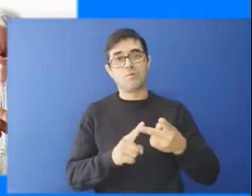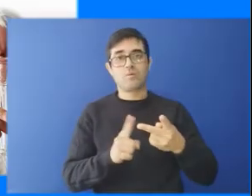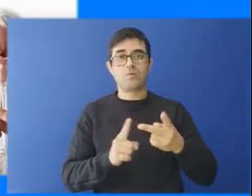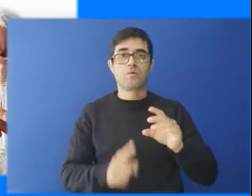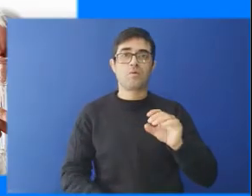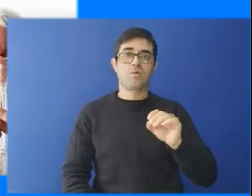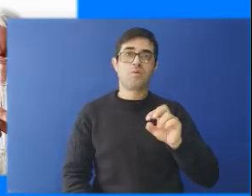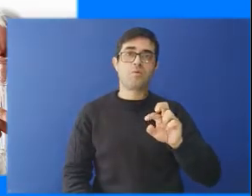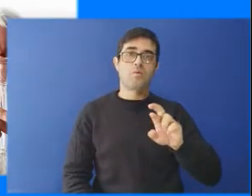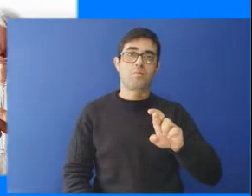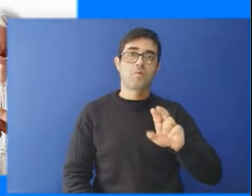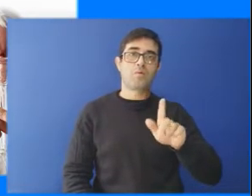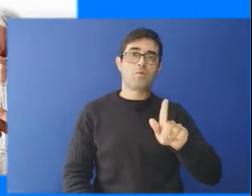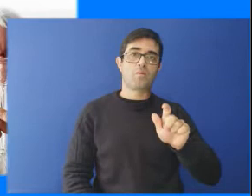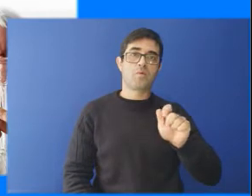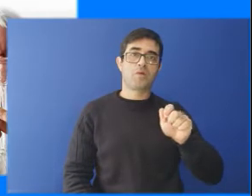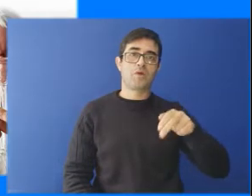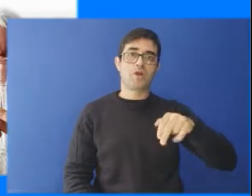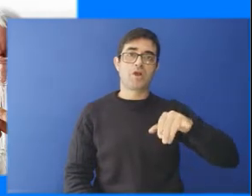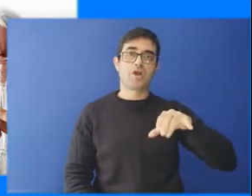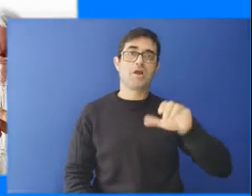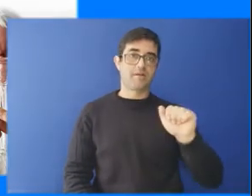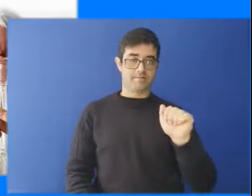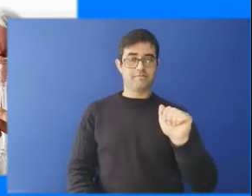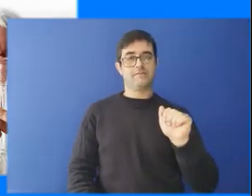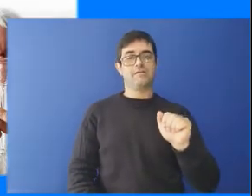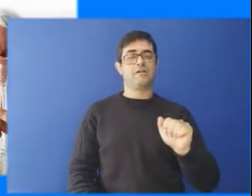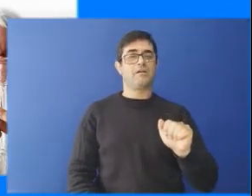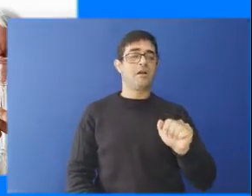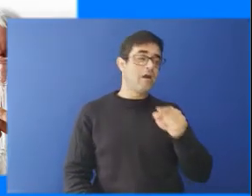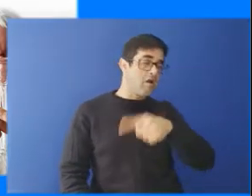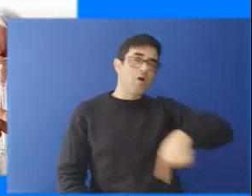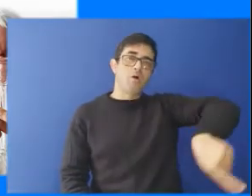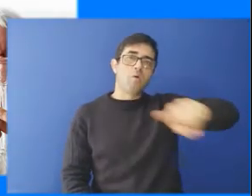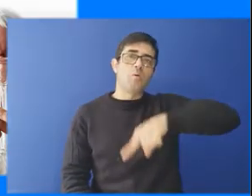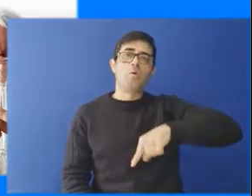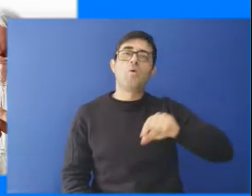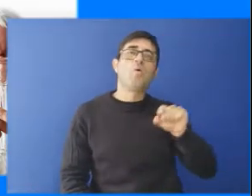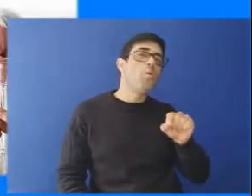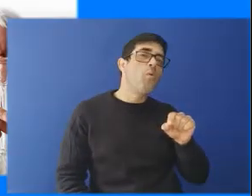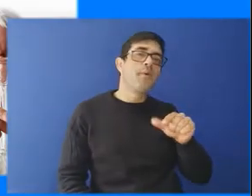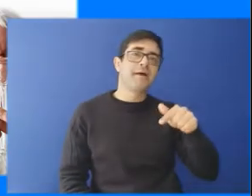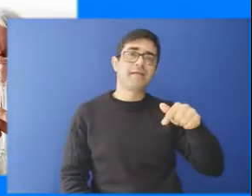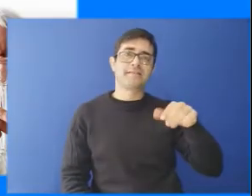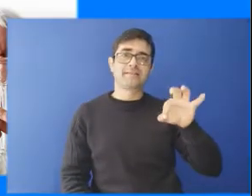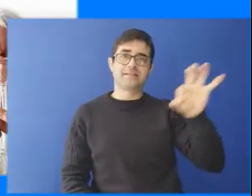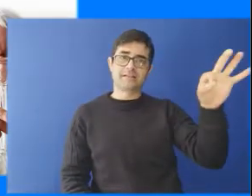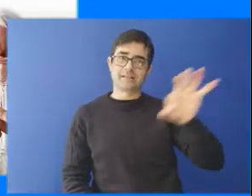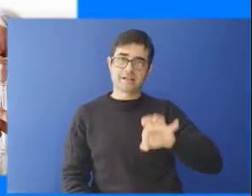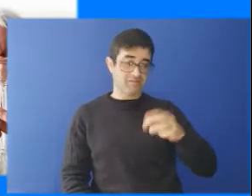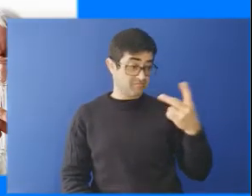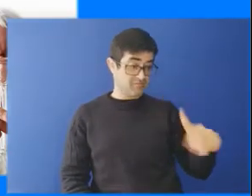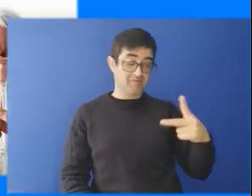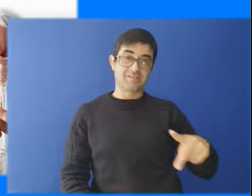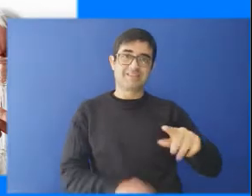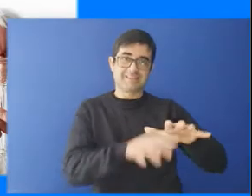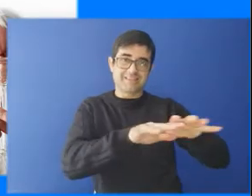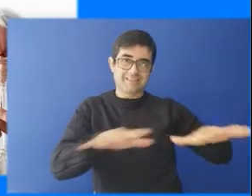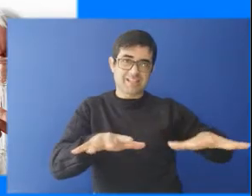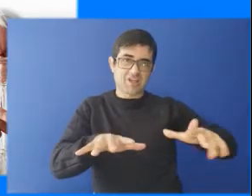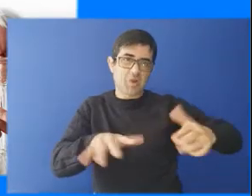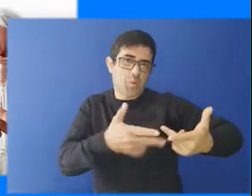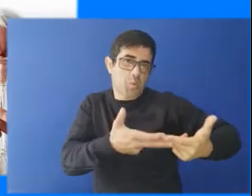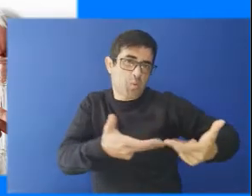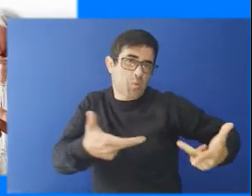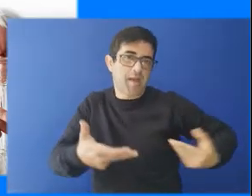ser também orgânica. Isso é tanto verdade que alguns solos podem ter mais de 70% da sua composição